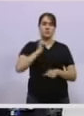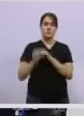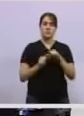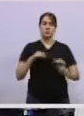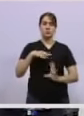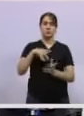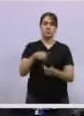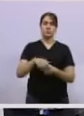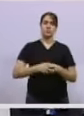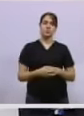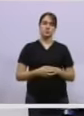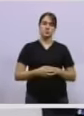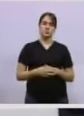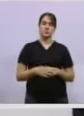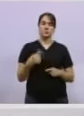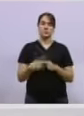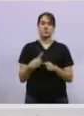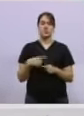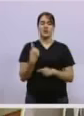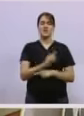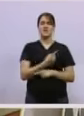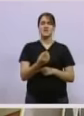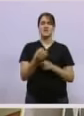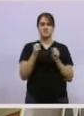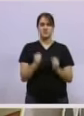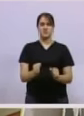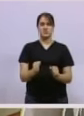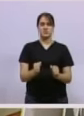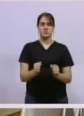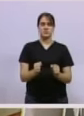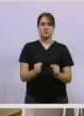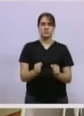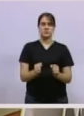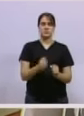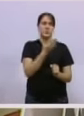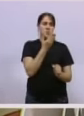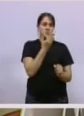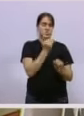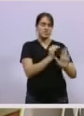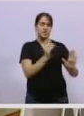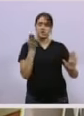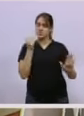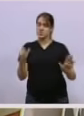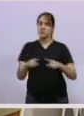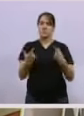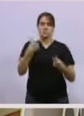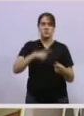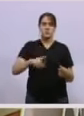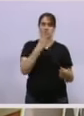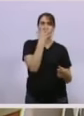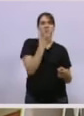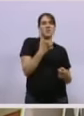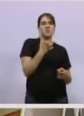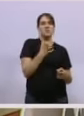coisa no mundo. Porque nós podemos muito bem deixar de comer isso, deixar de fazer aquilo, mas continuamos arrogantes do mesmo jeito,